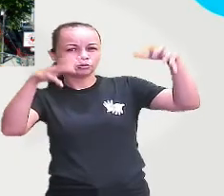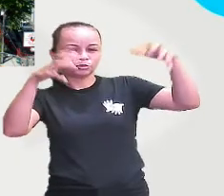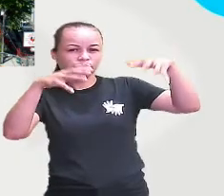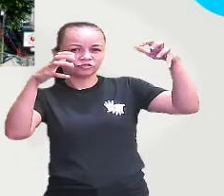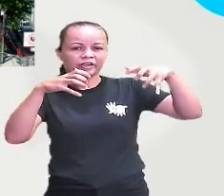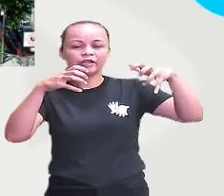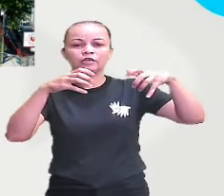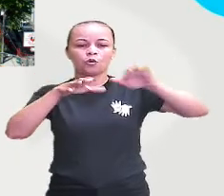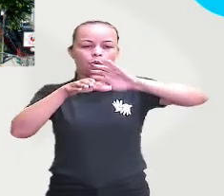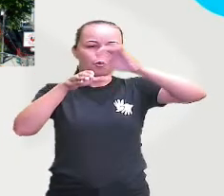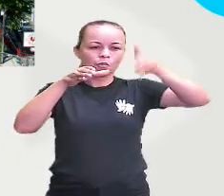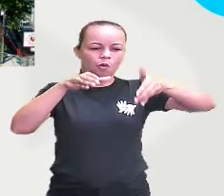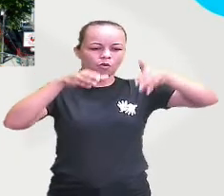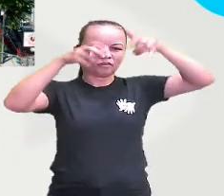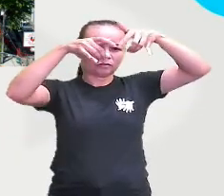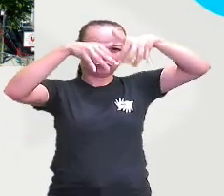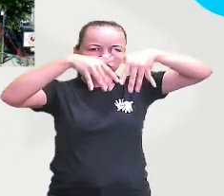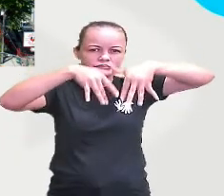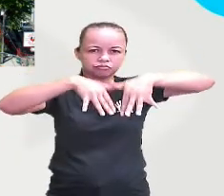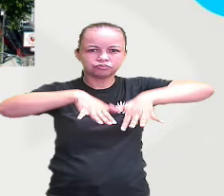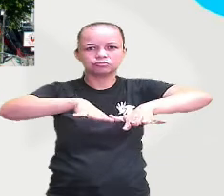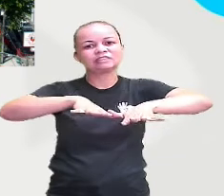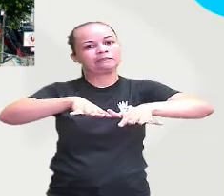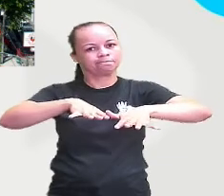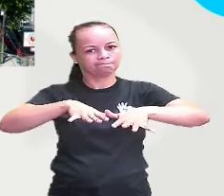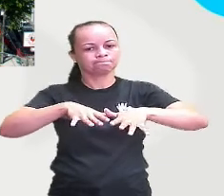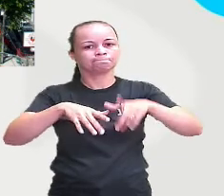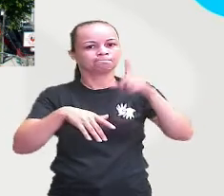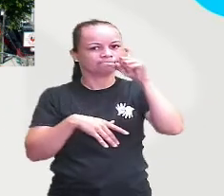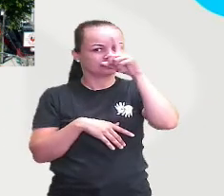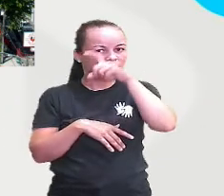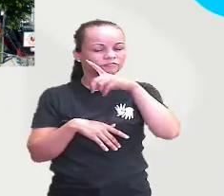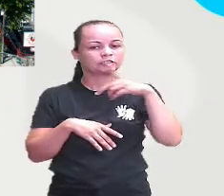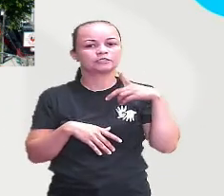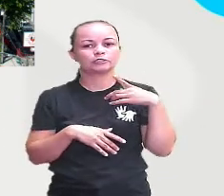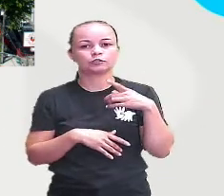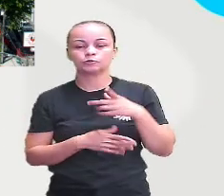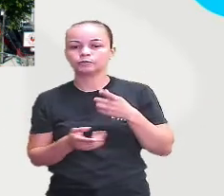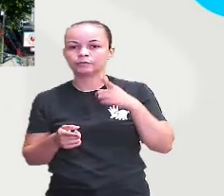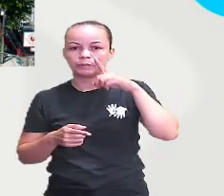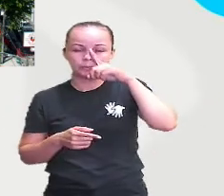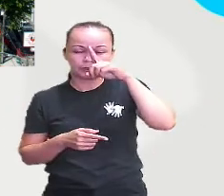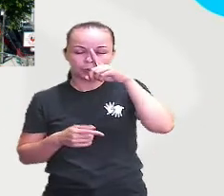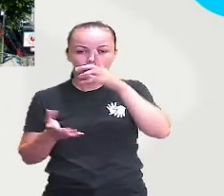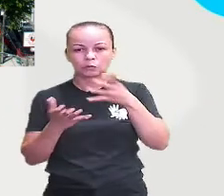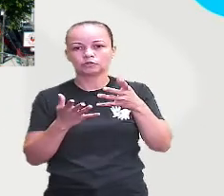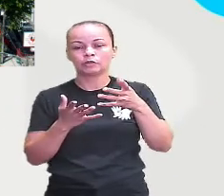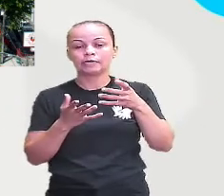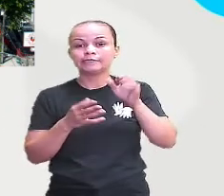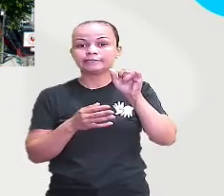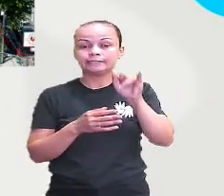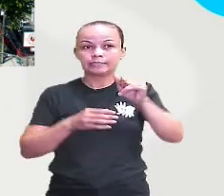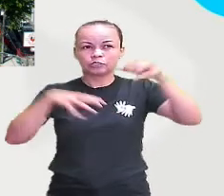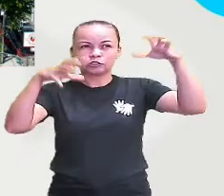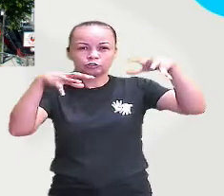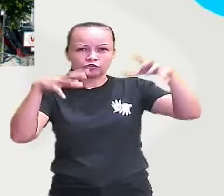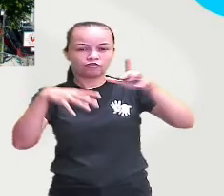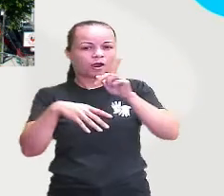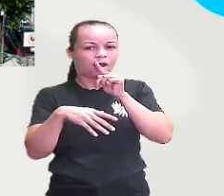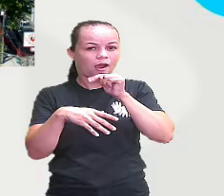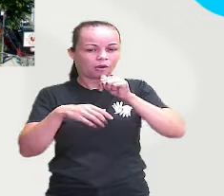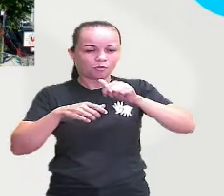hora vai deslizar. Perto de rio, a água ela vai querer o espaço. Onde tiver espaço, ela vai